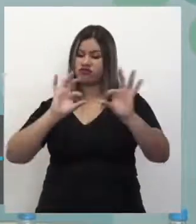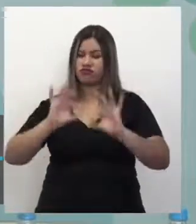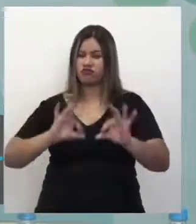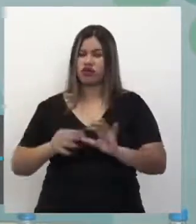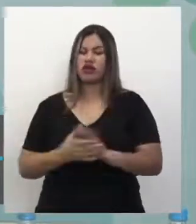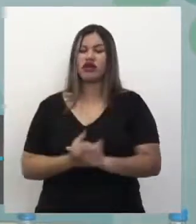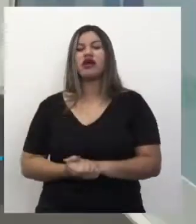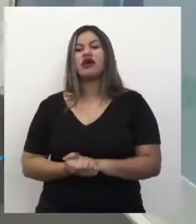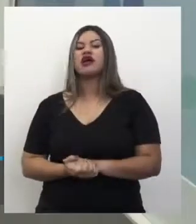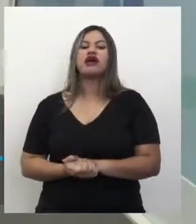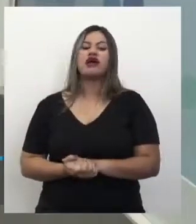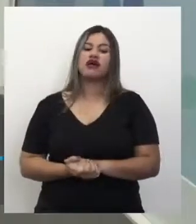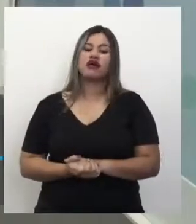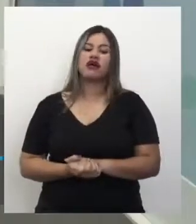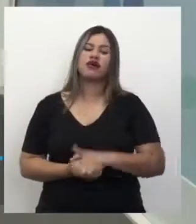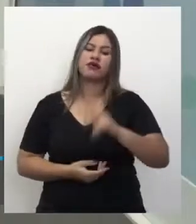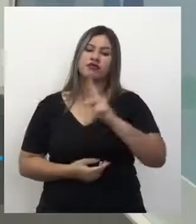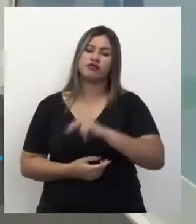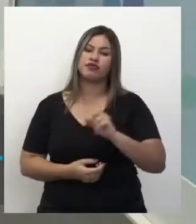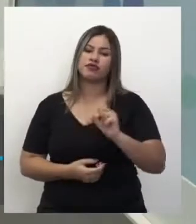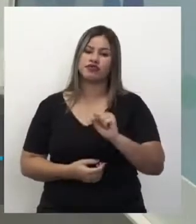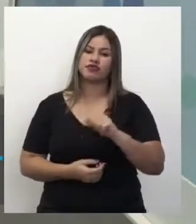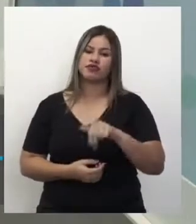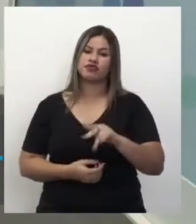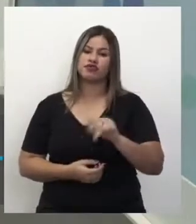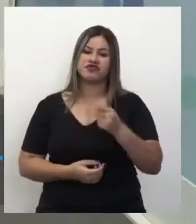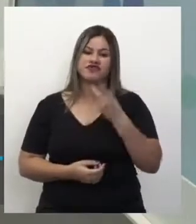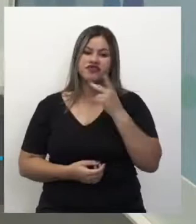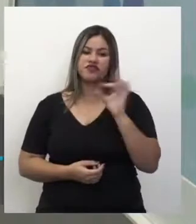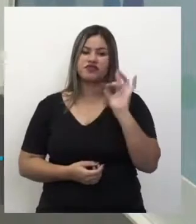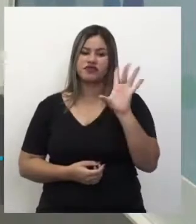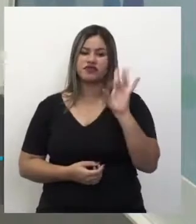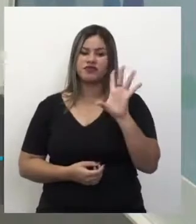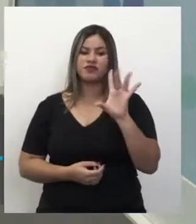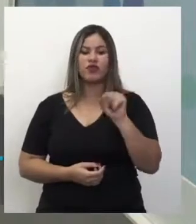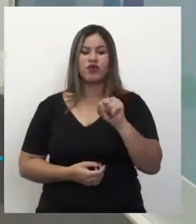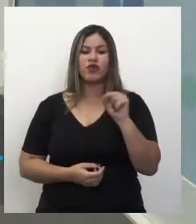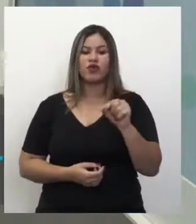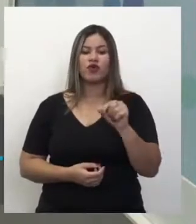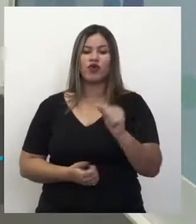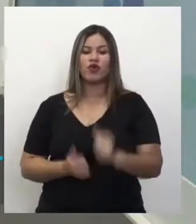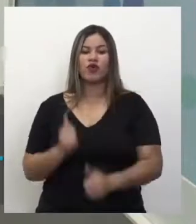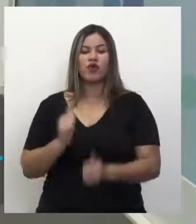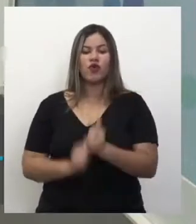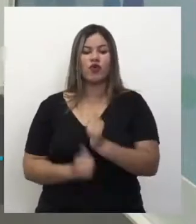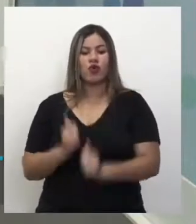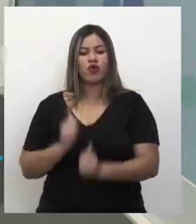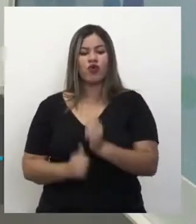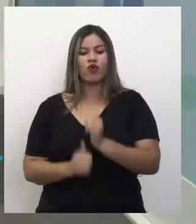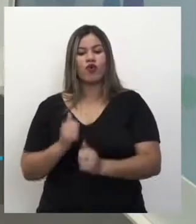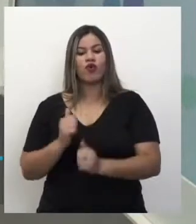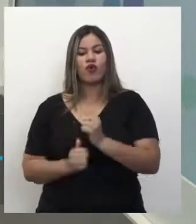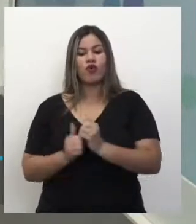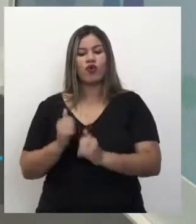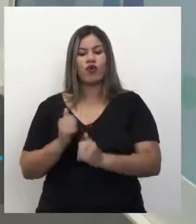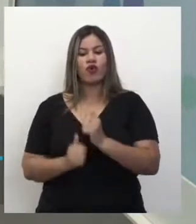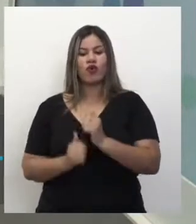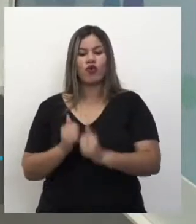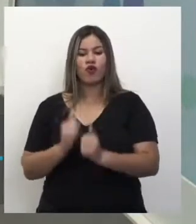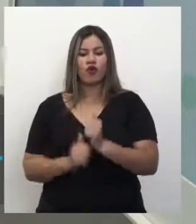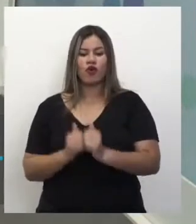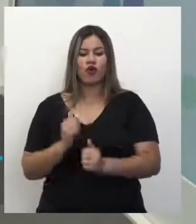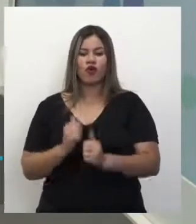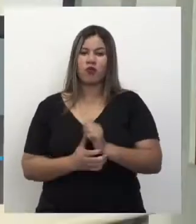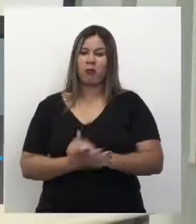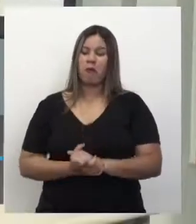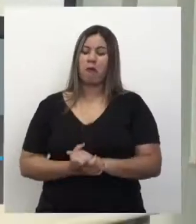incrível, Não, né? tem uma, a Pro Sônia se superou, com arroz pintado. Olha aí, isso daí é nova. Esse eu